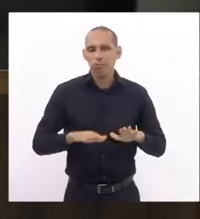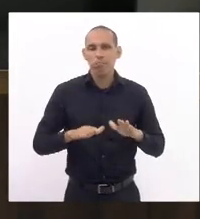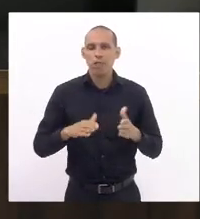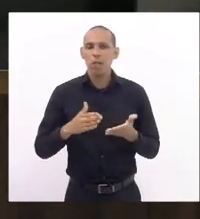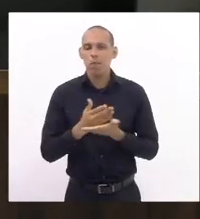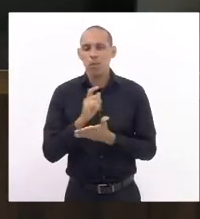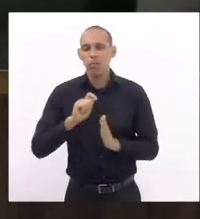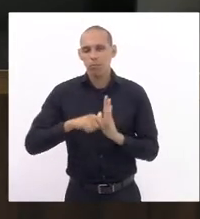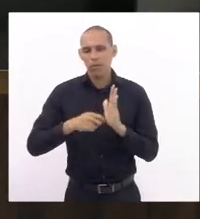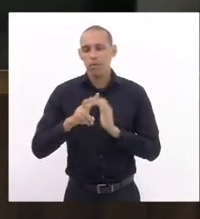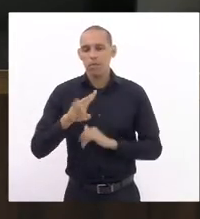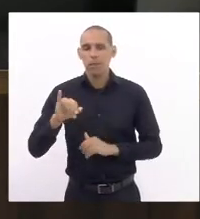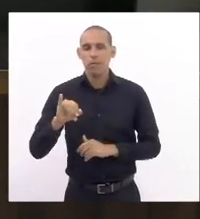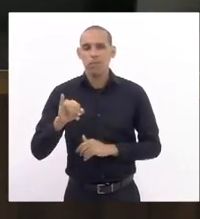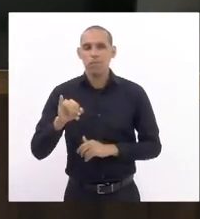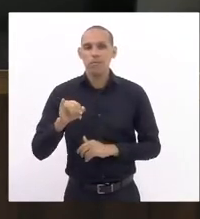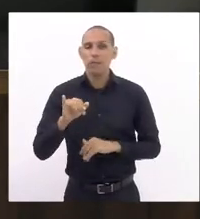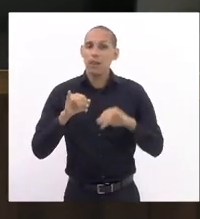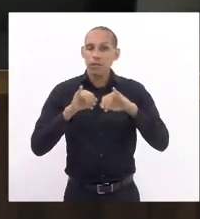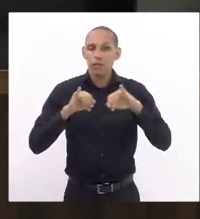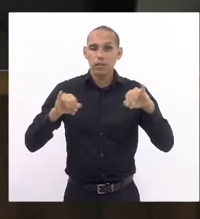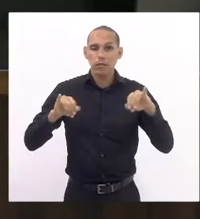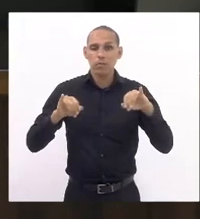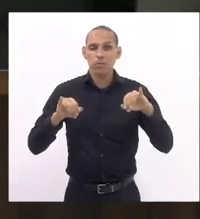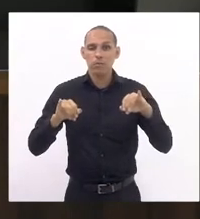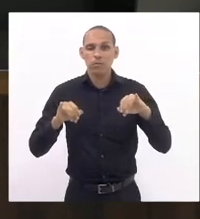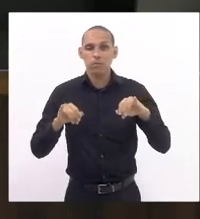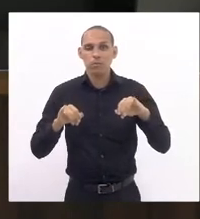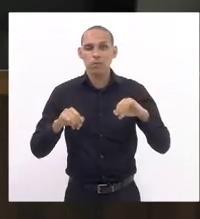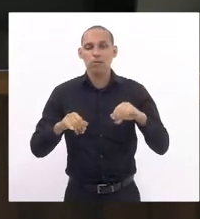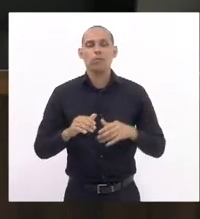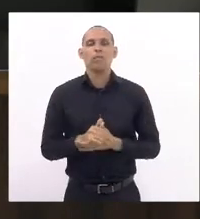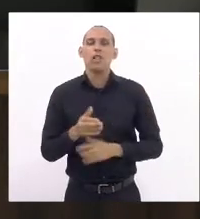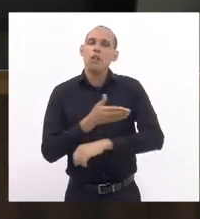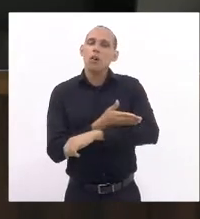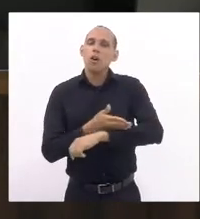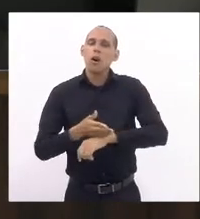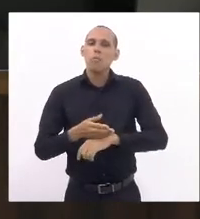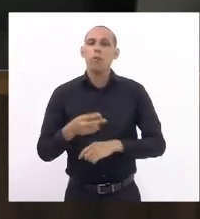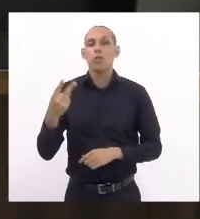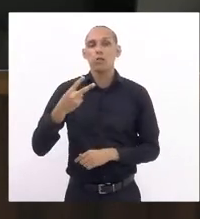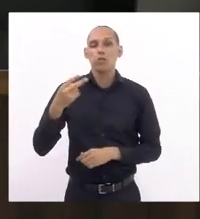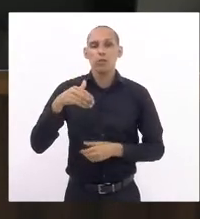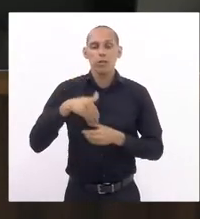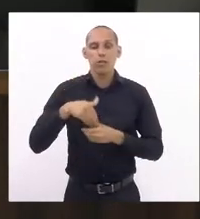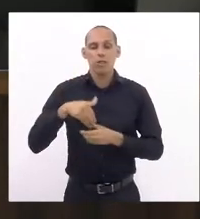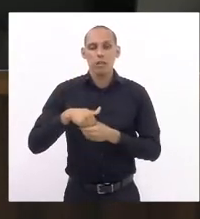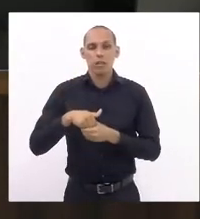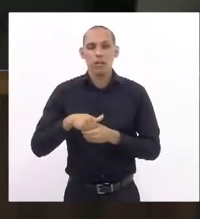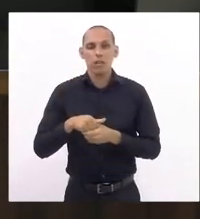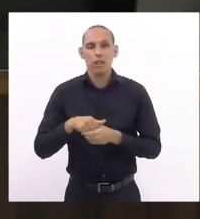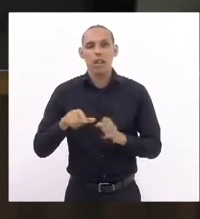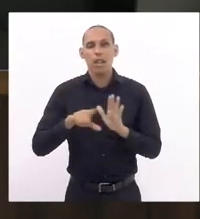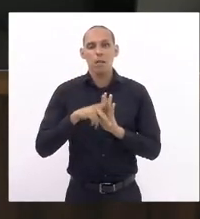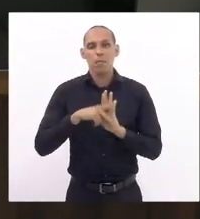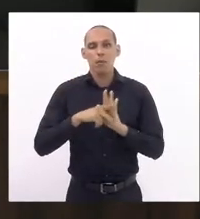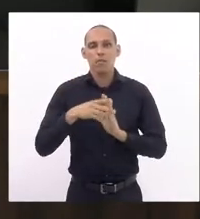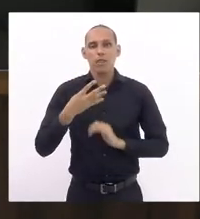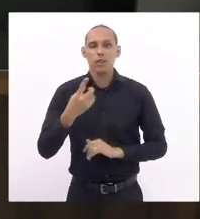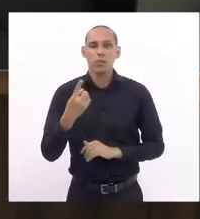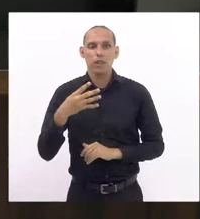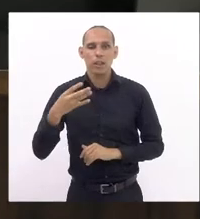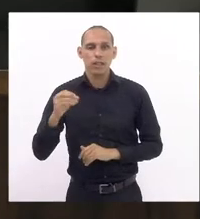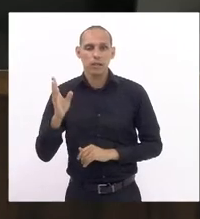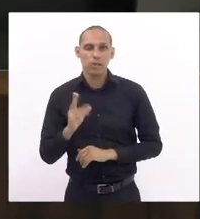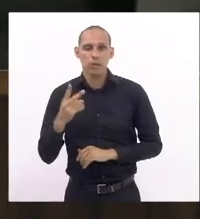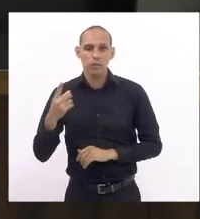vai ao autógrafo. Anuncio. Intermitação ordinária, segunda discussão, redação do vencido, assim emendado. Projeto de lei 4140-A/21,